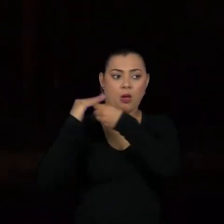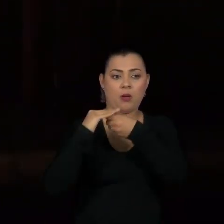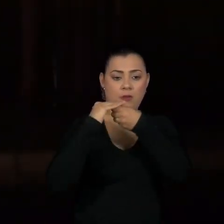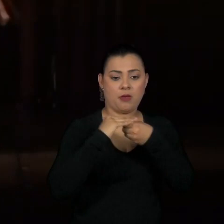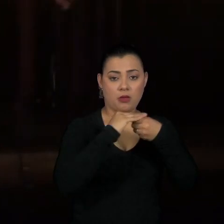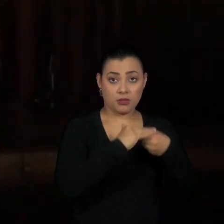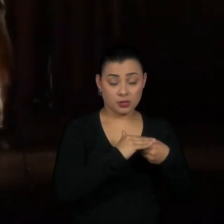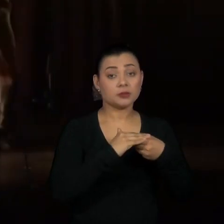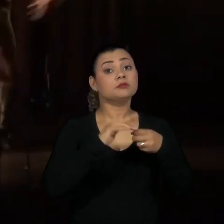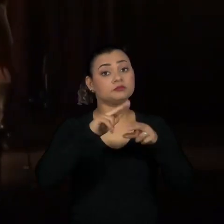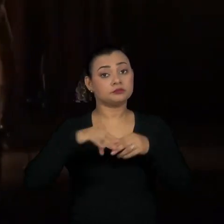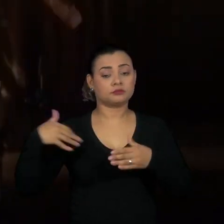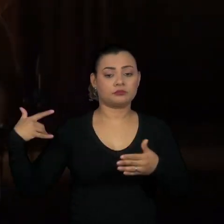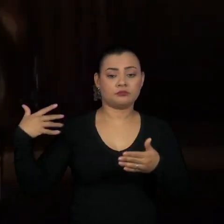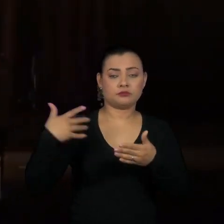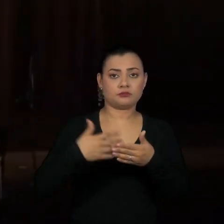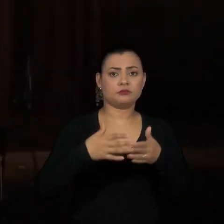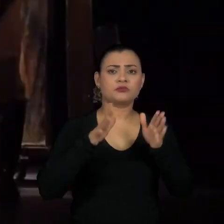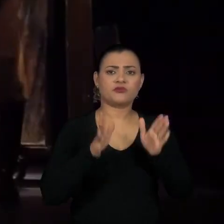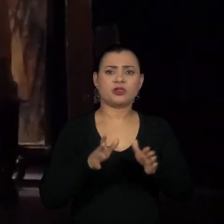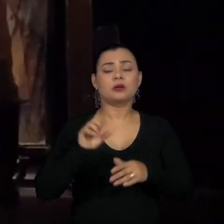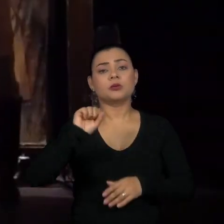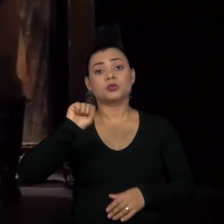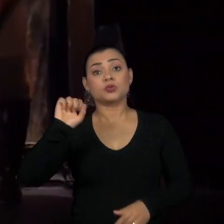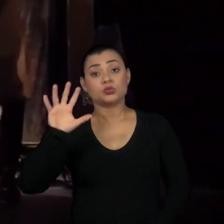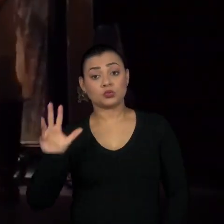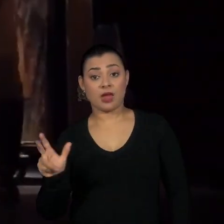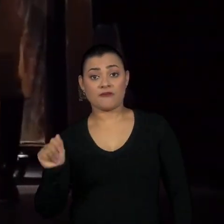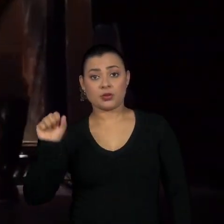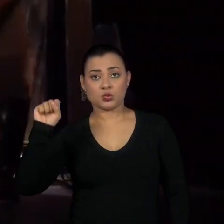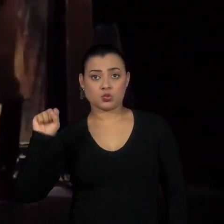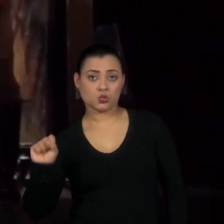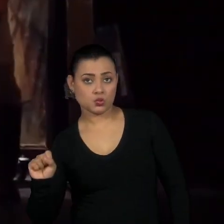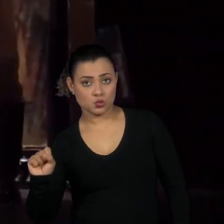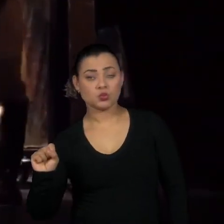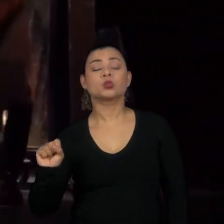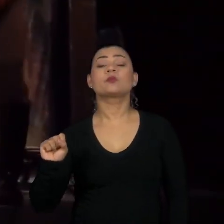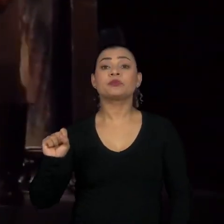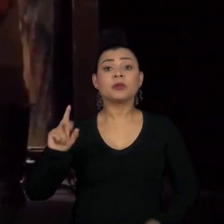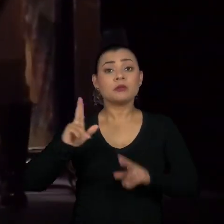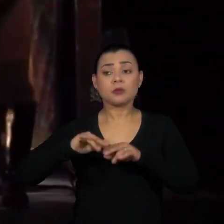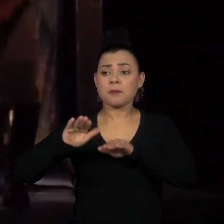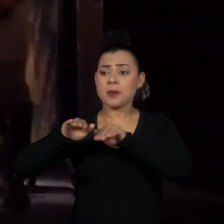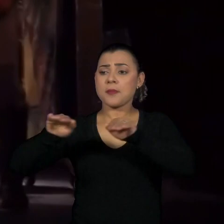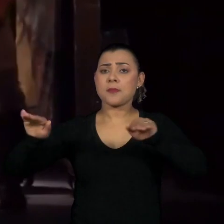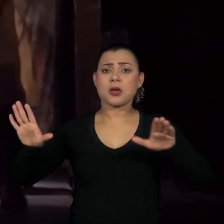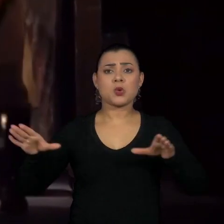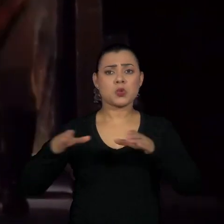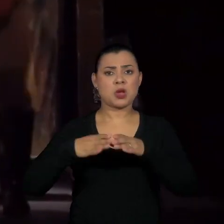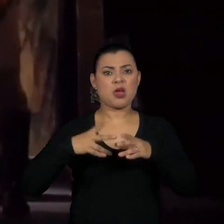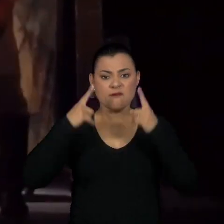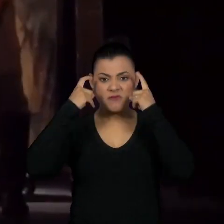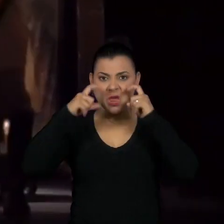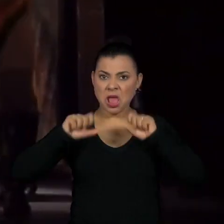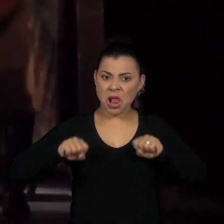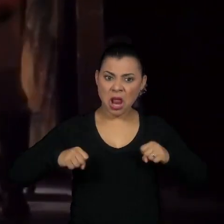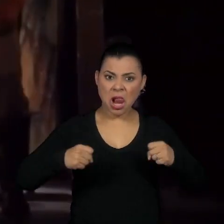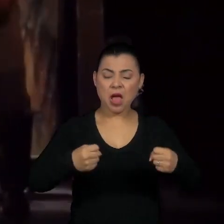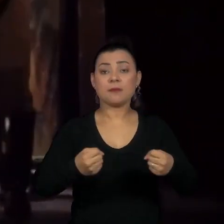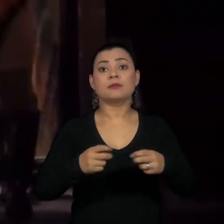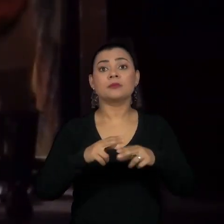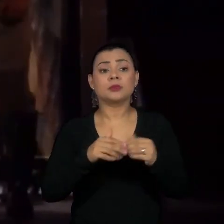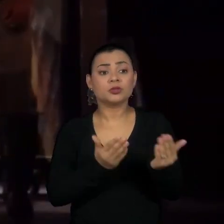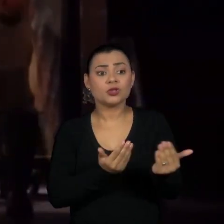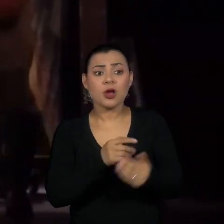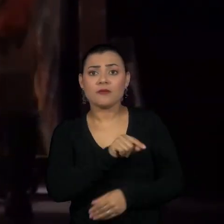daquela terra, da terra sul-africana, e recrutaram de uma maneira muito violenta